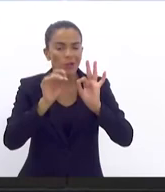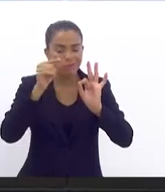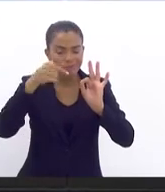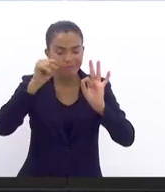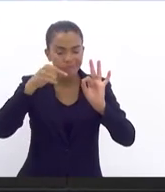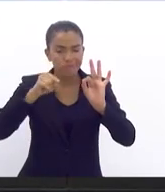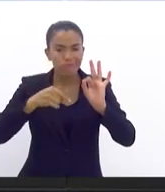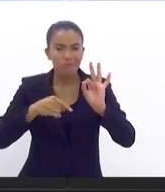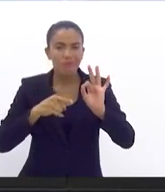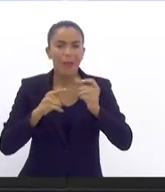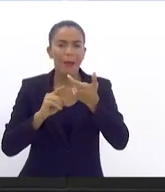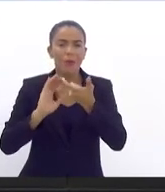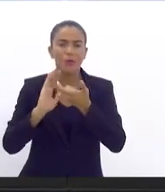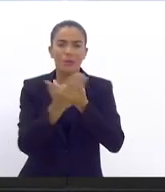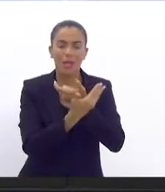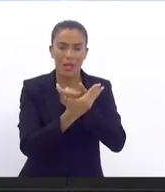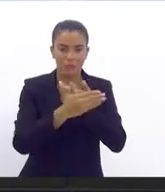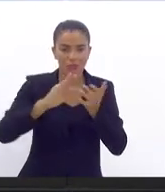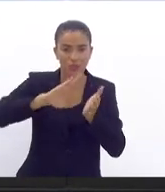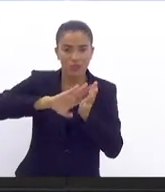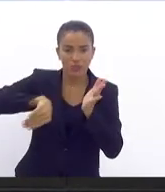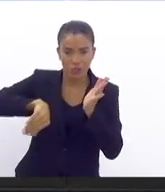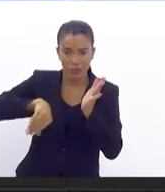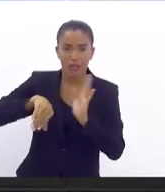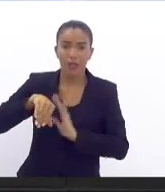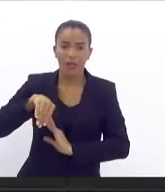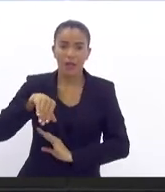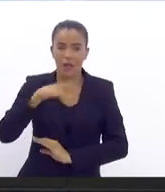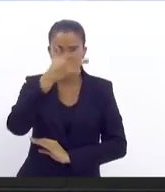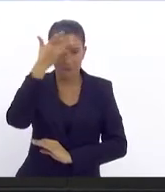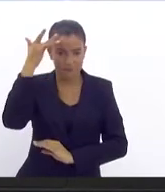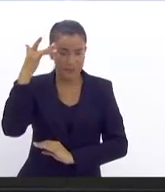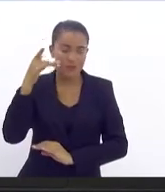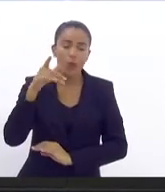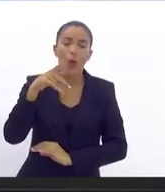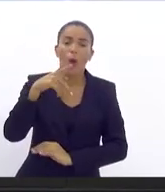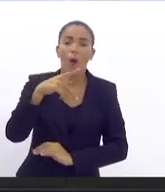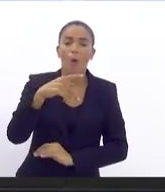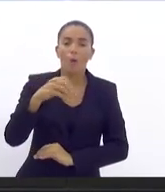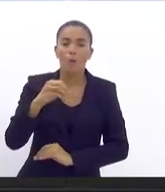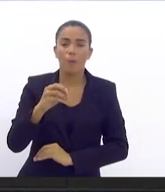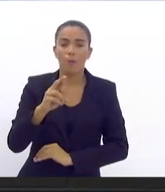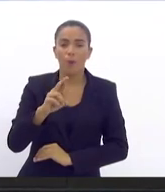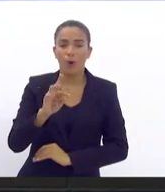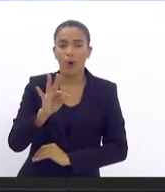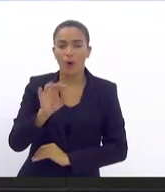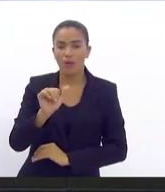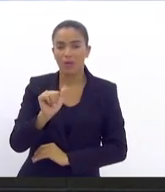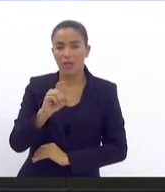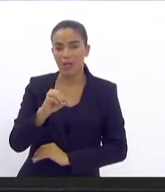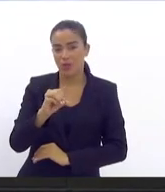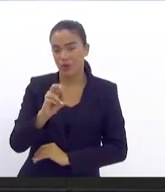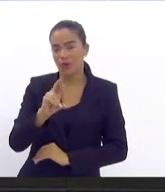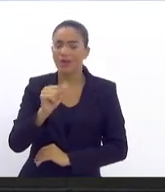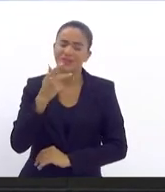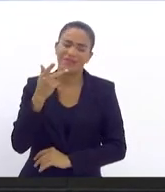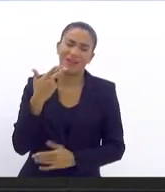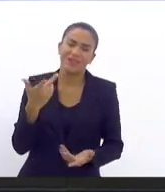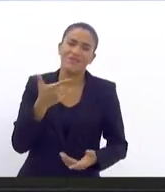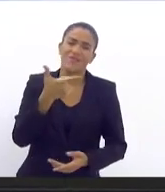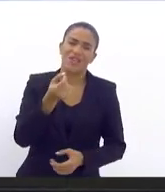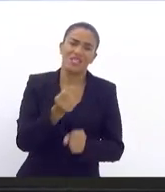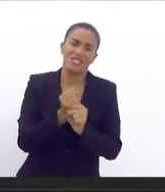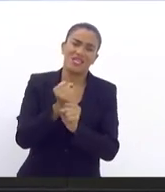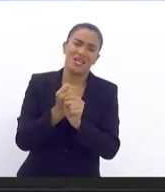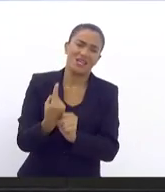se Vossa Excelência assim autorizar, deputado Mink. Autorizo, que naquela época não havia. Estamos falando de 20 anos atrás. E